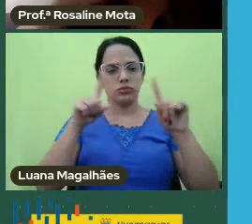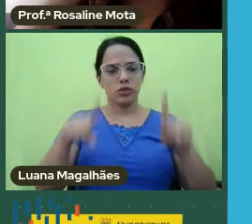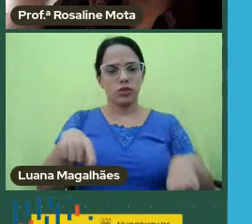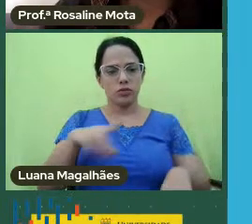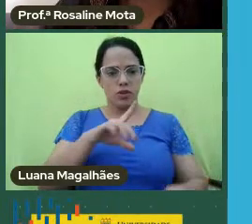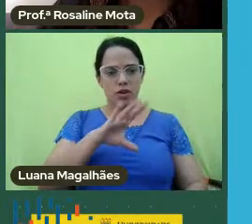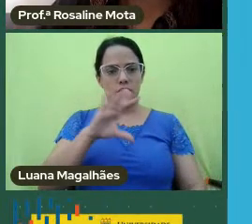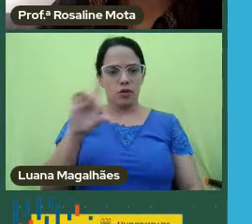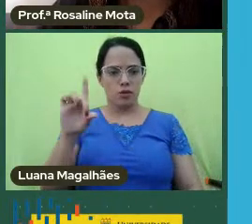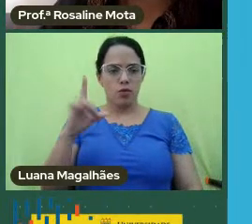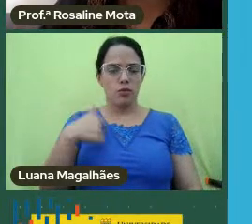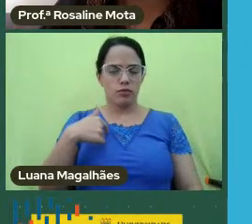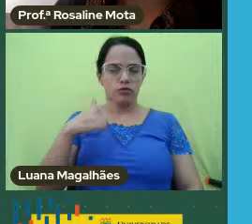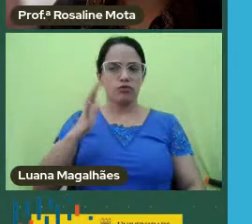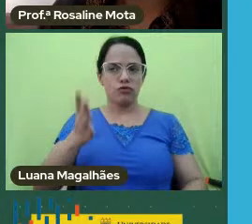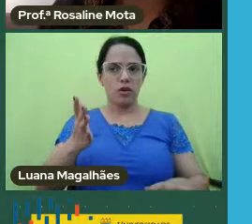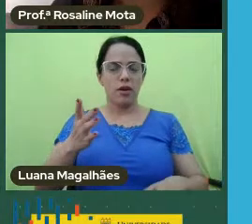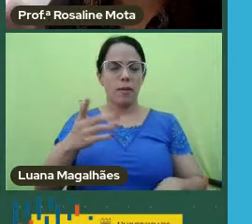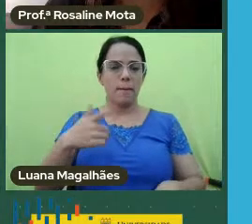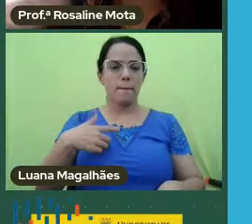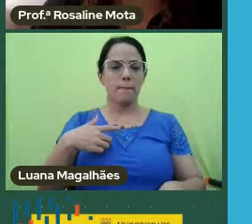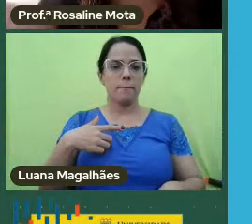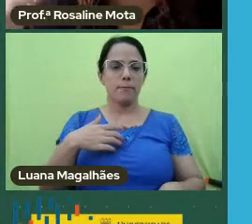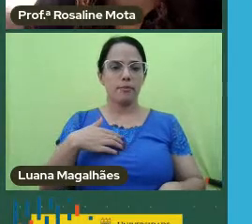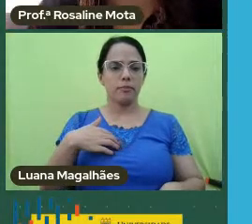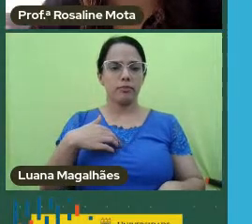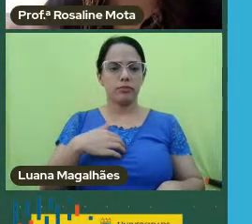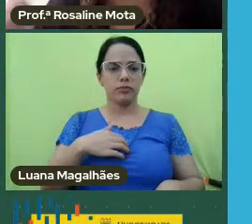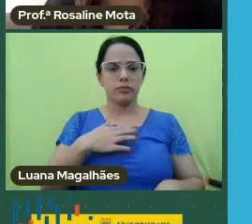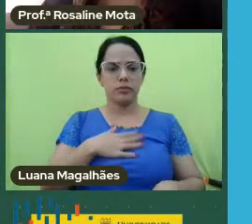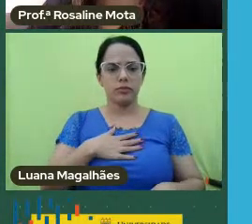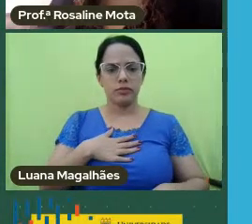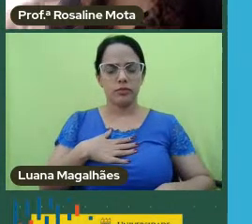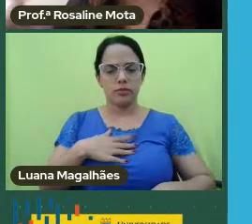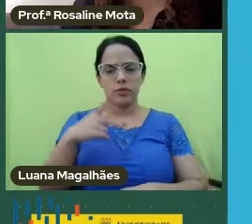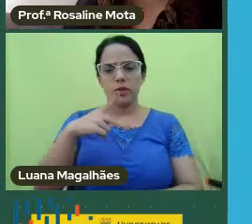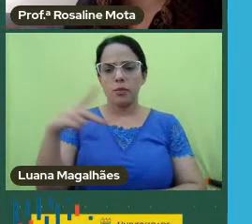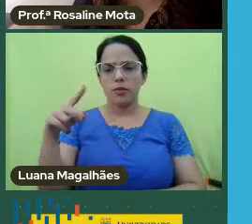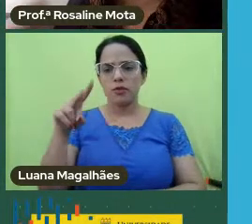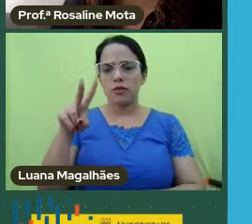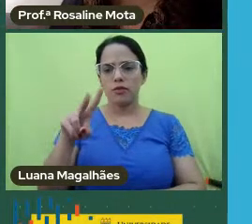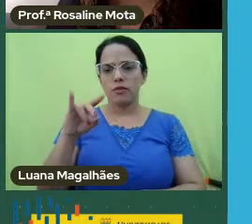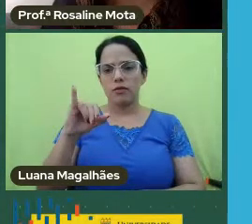aqui, que é do navio Hope. Então, quem professora Virgínia é conhecedora do projeto,